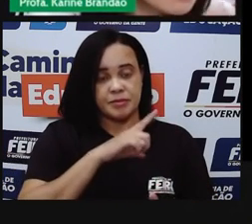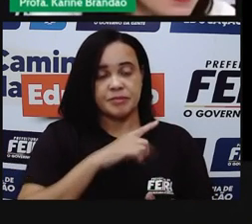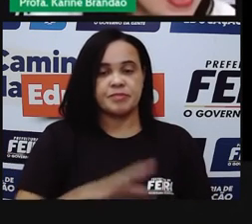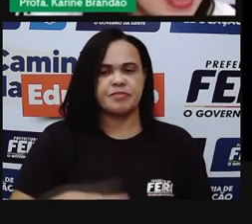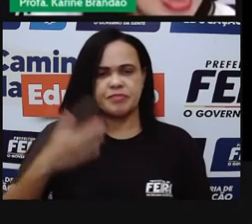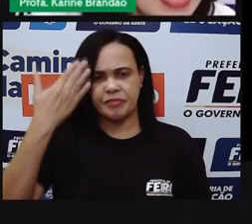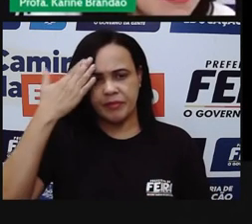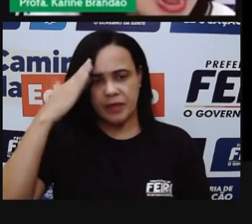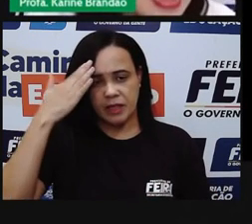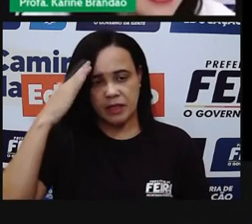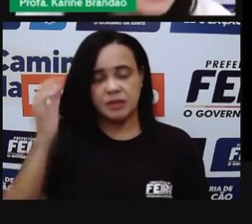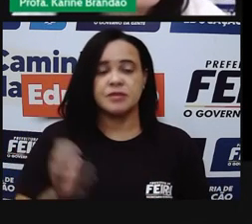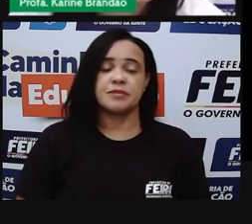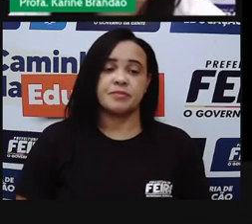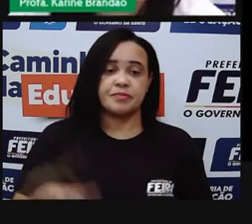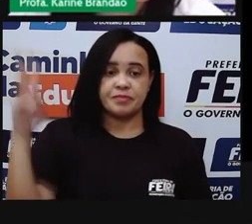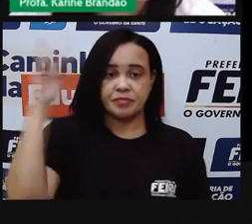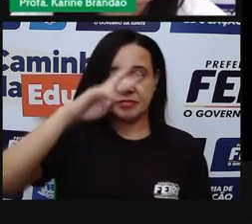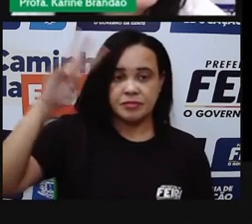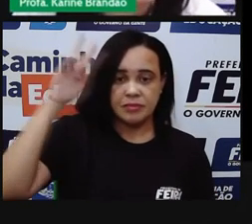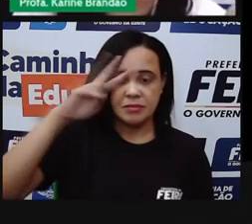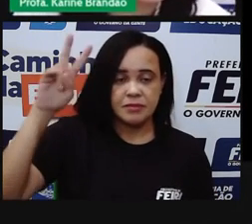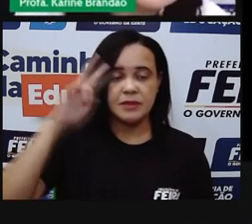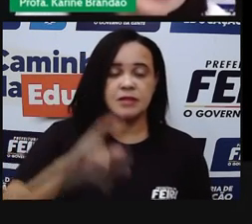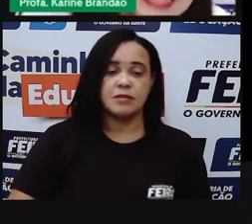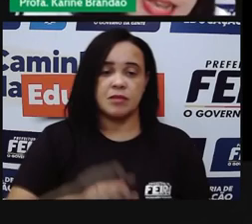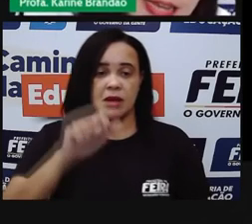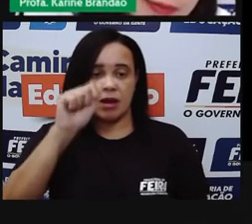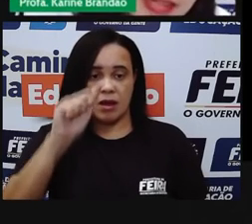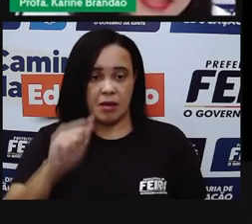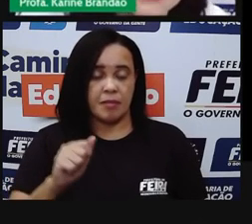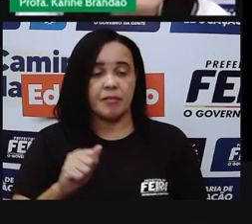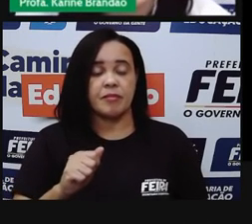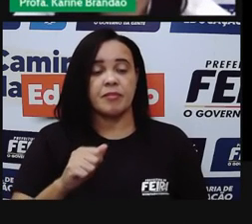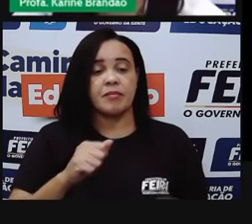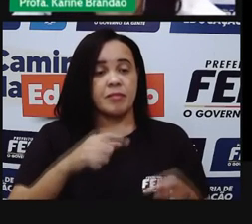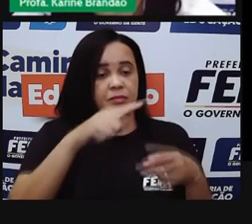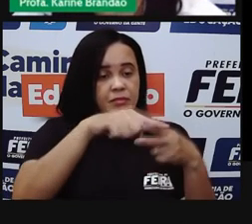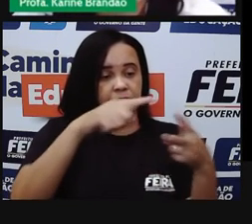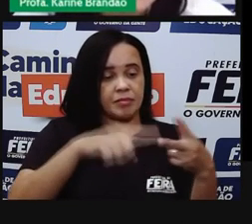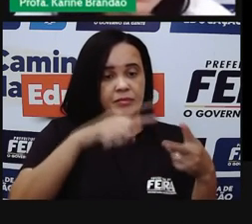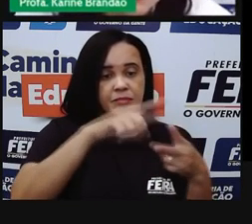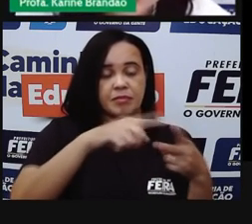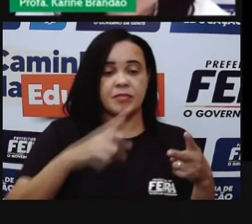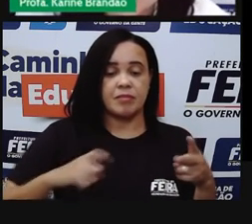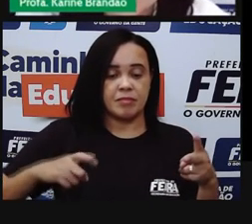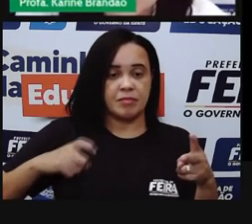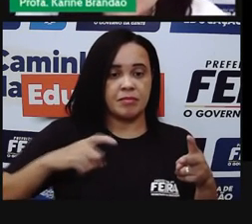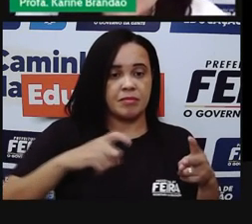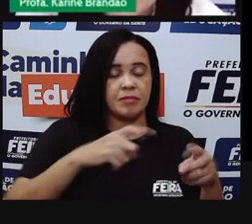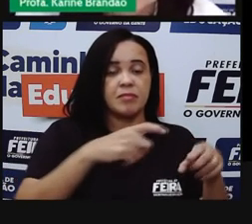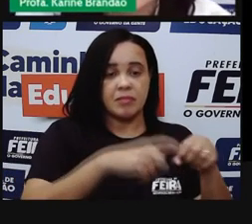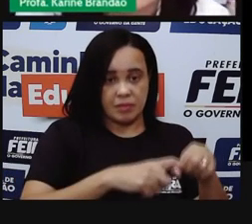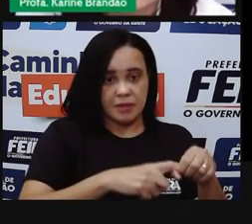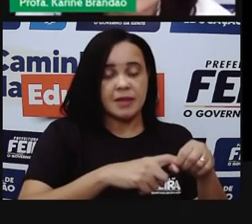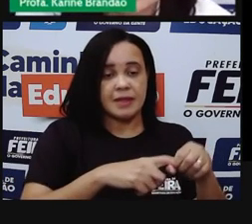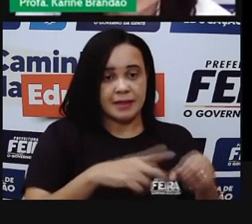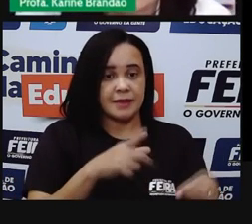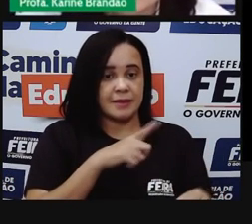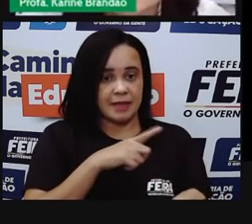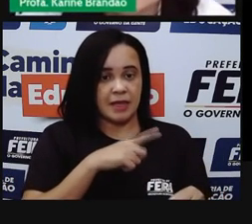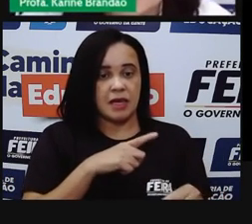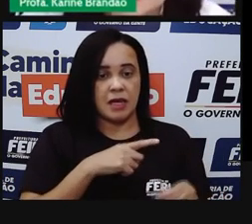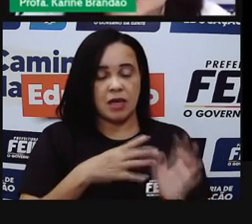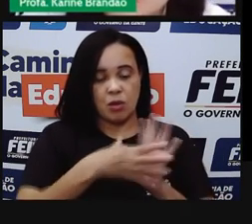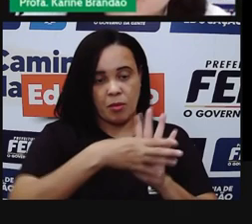aí, para relembrar, reprodução assexuada, sem gametas, gera clones, ou seja, indivíduos idênticos e o